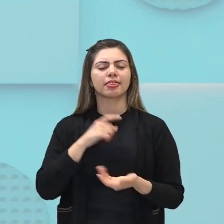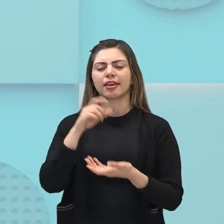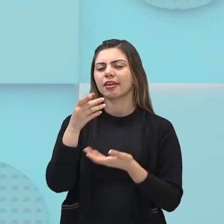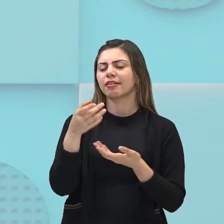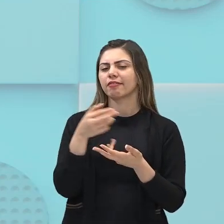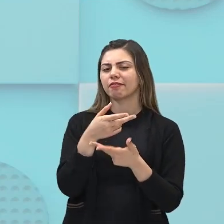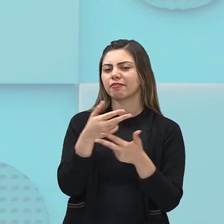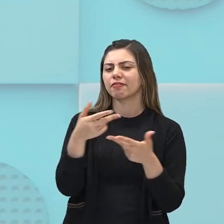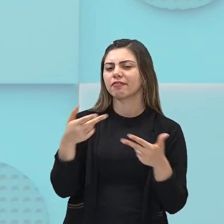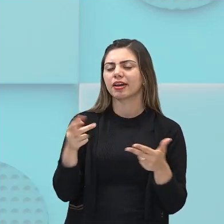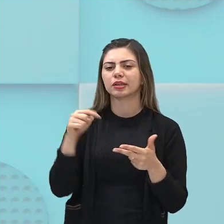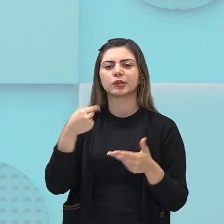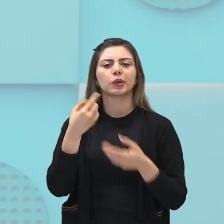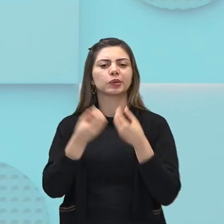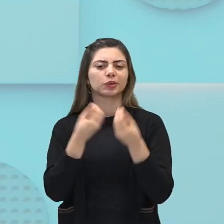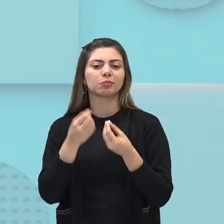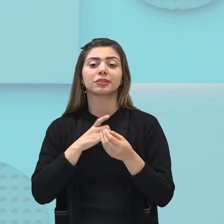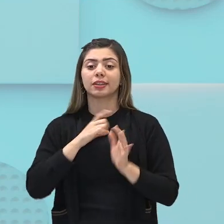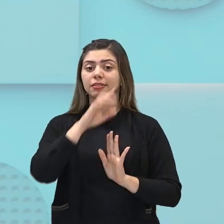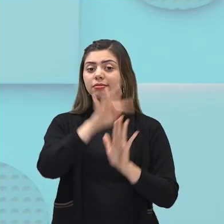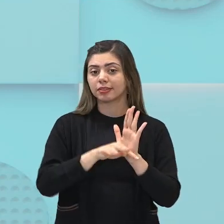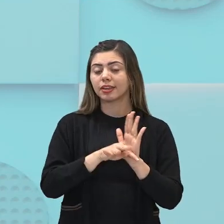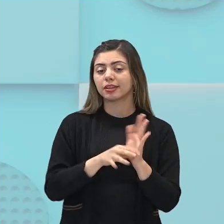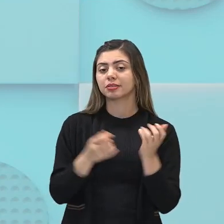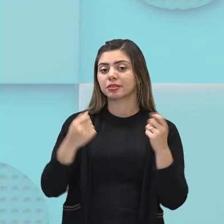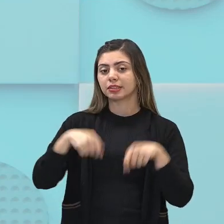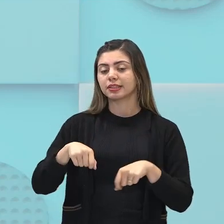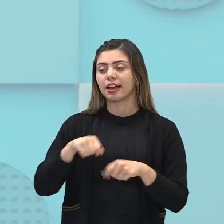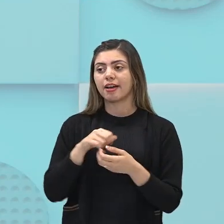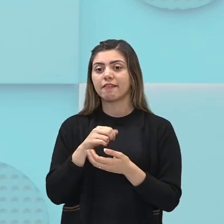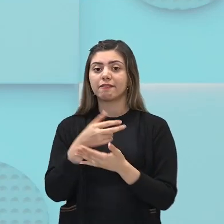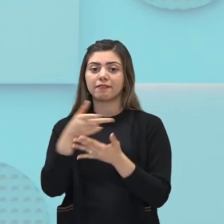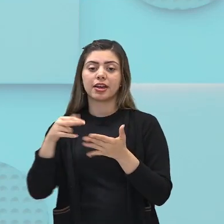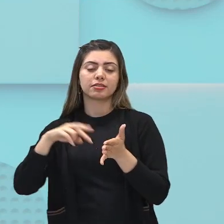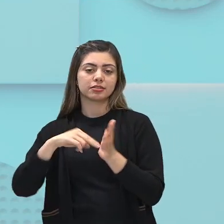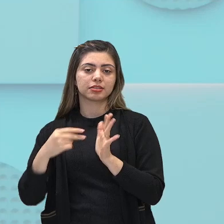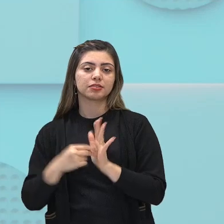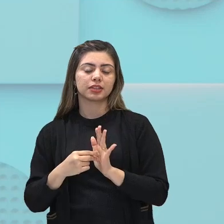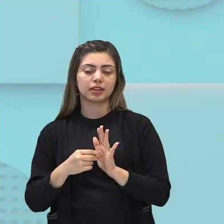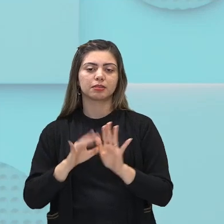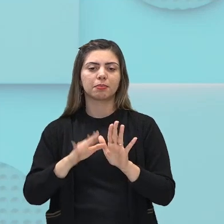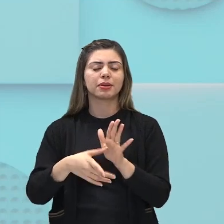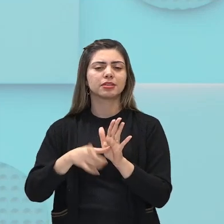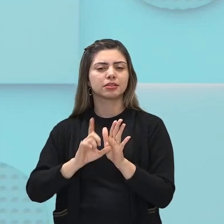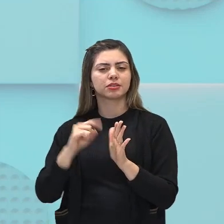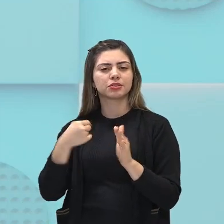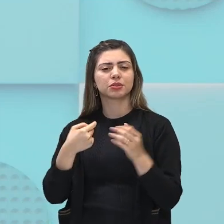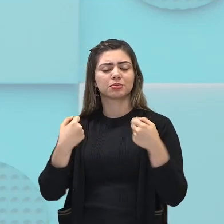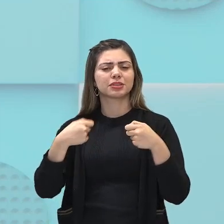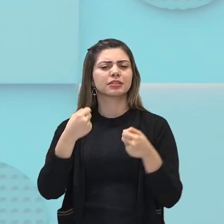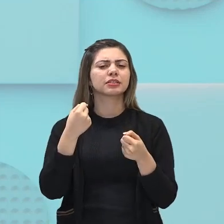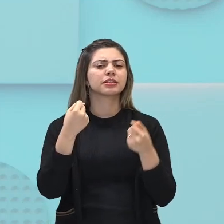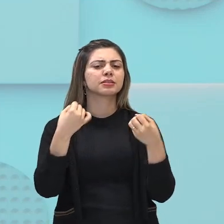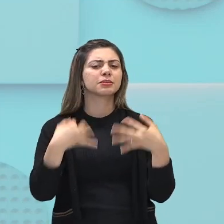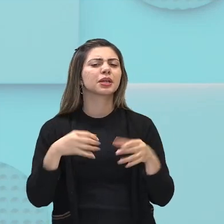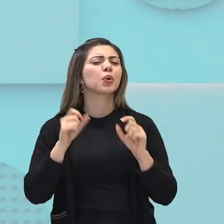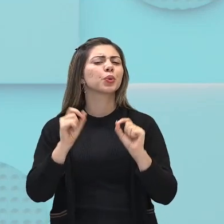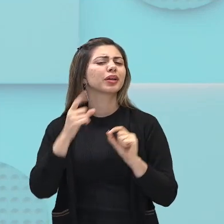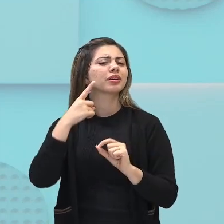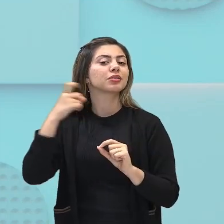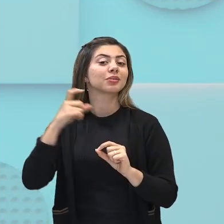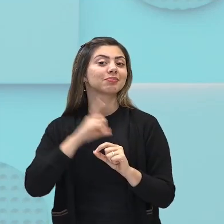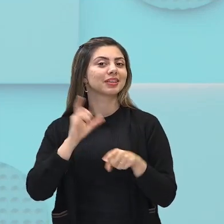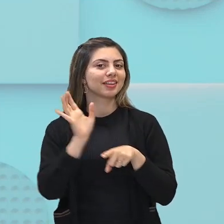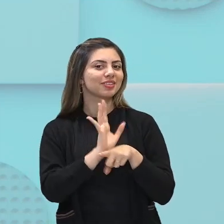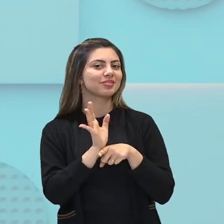que podem fazer com que textos ganhem outras dimensões, a gente antes precisa falar um pouquinho sobre o que é o som, e para isso a gente tem